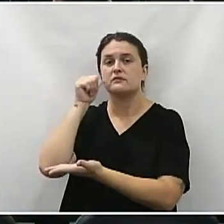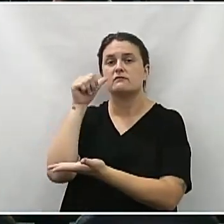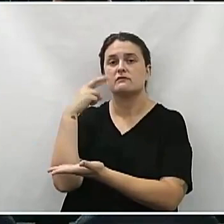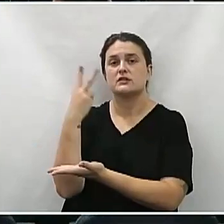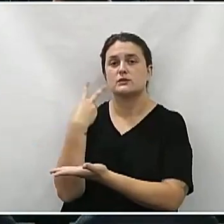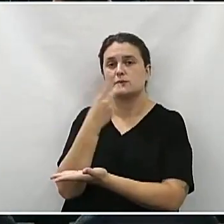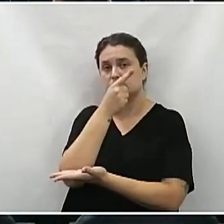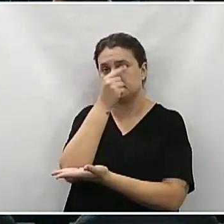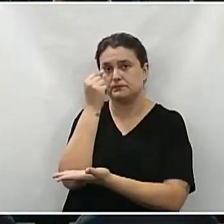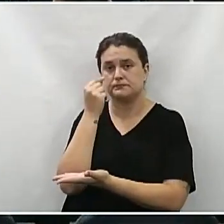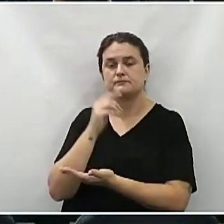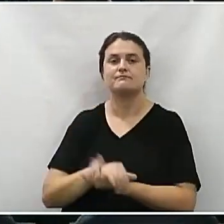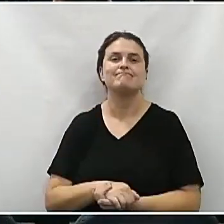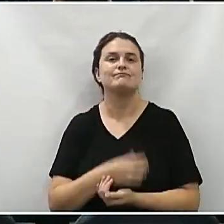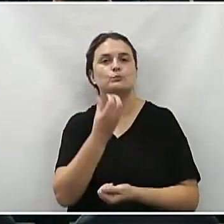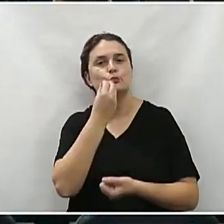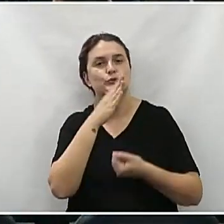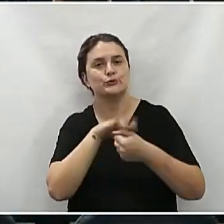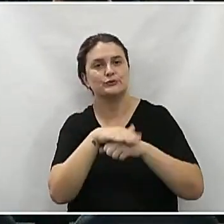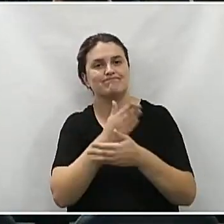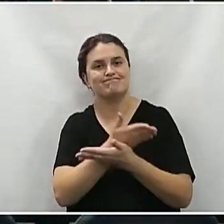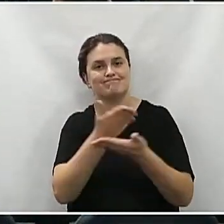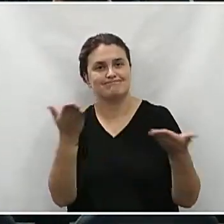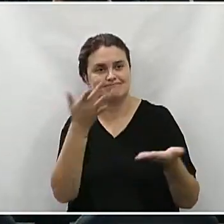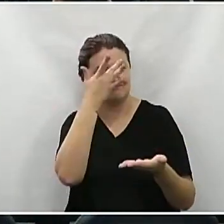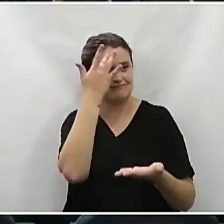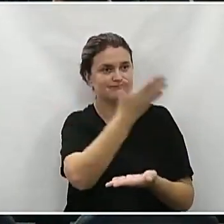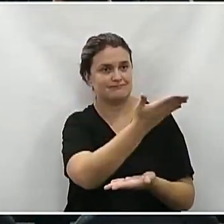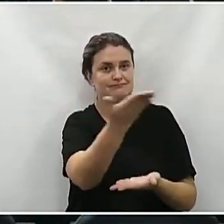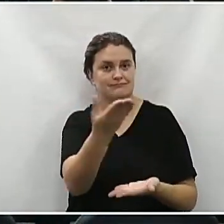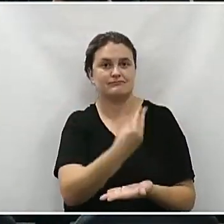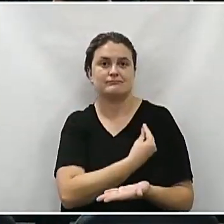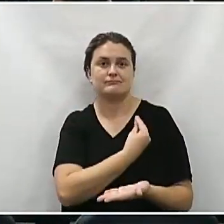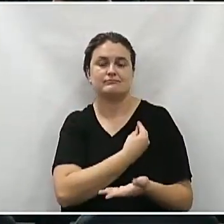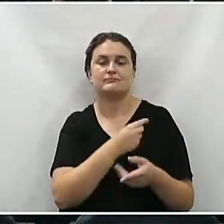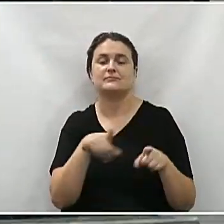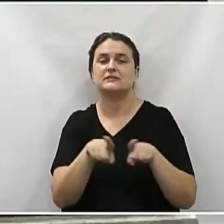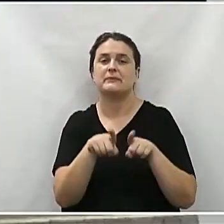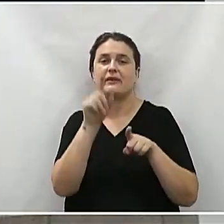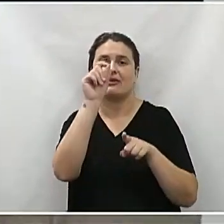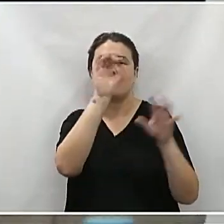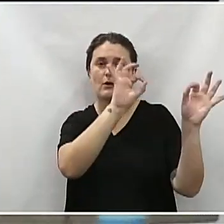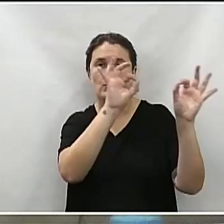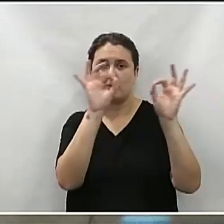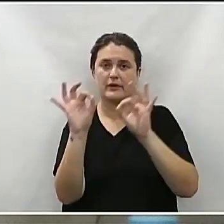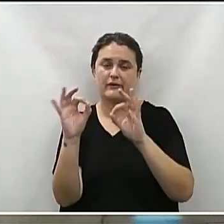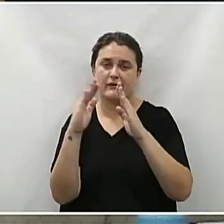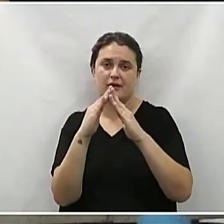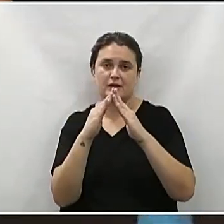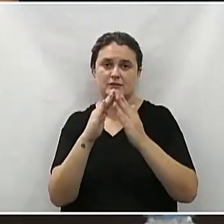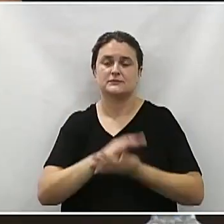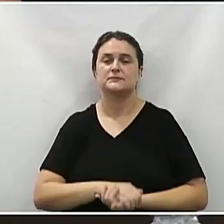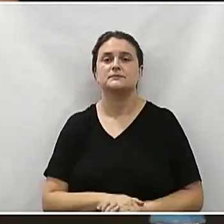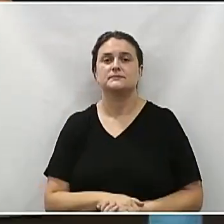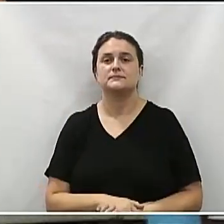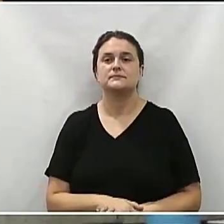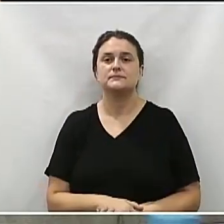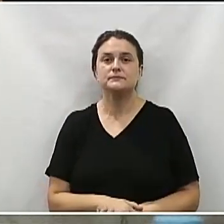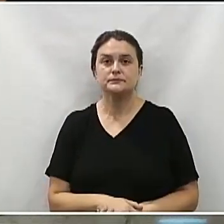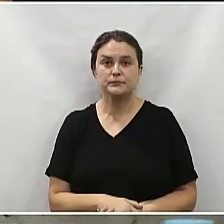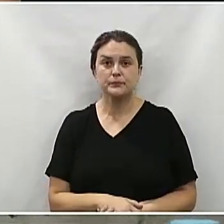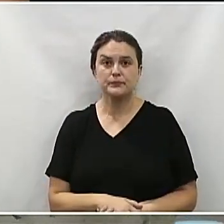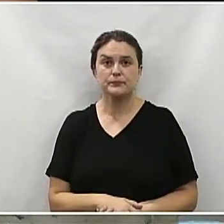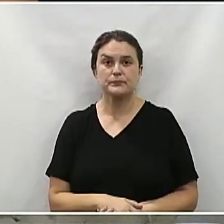vereadora Alandra Roveda. Boa noite a todos que se encontram aqui no plenário, meus novos colegas e aos que nos assistem de suas